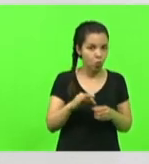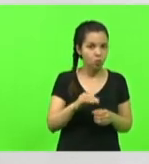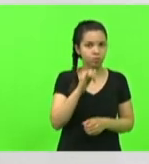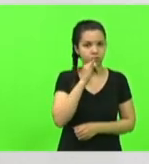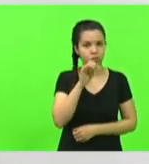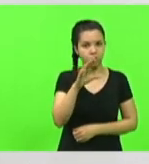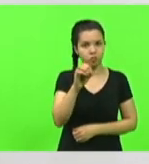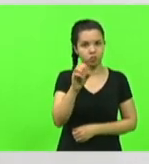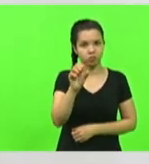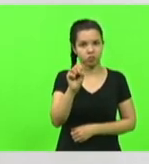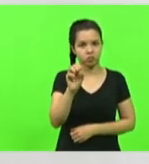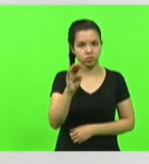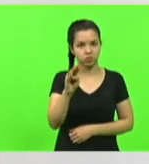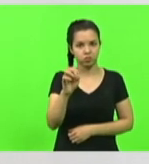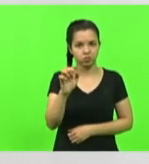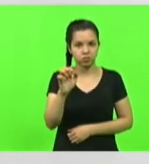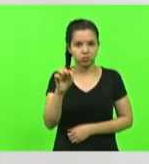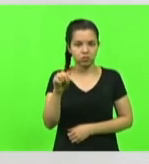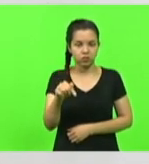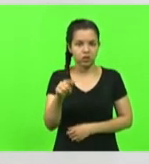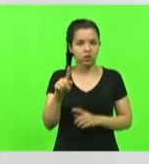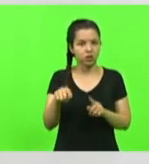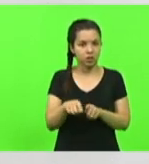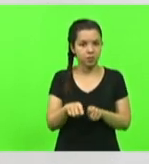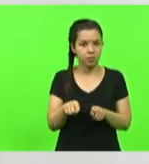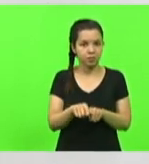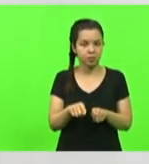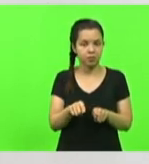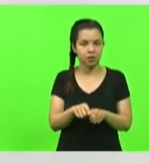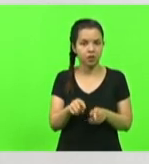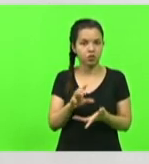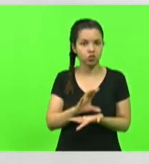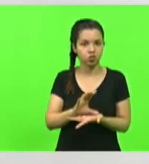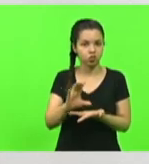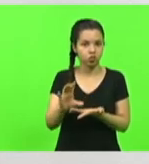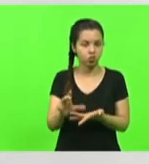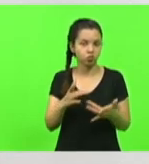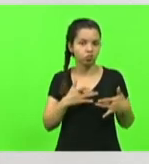troco digital e doações para entidades do município.